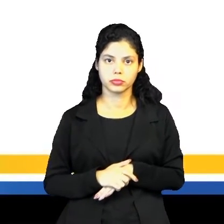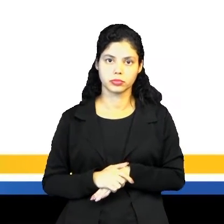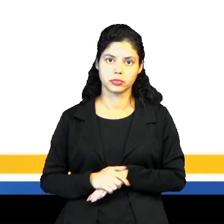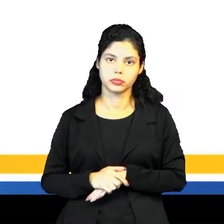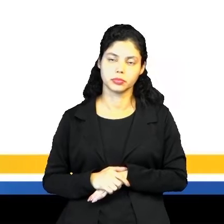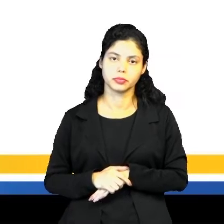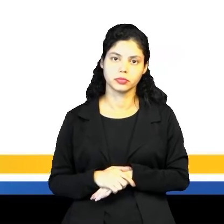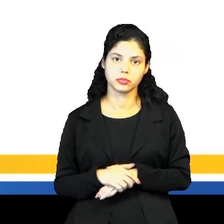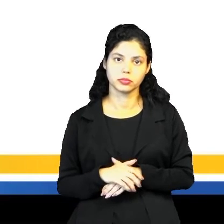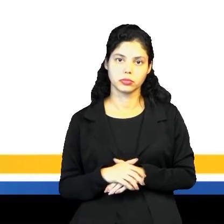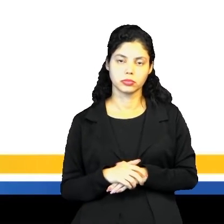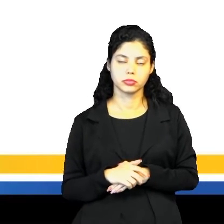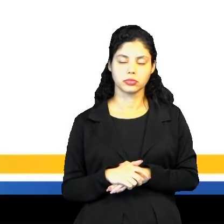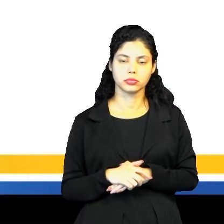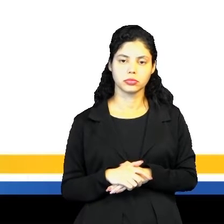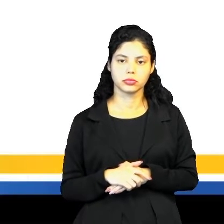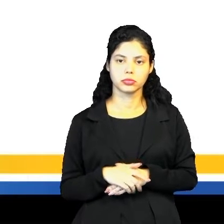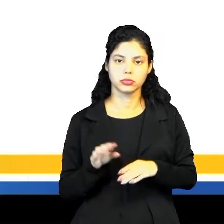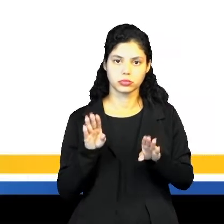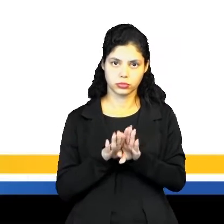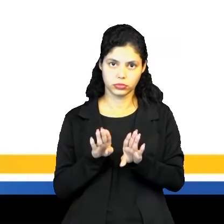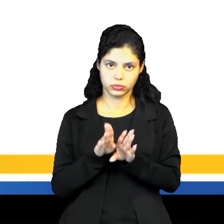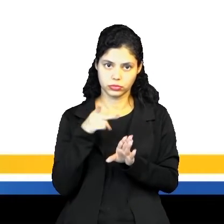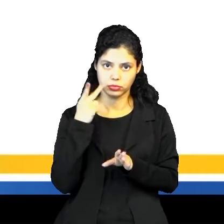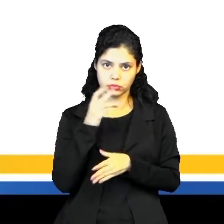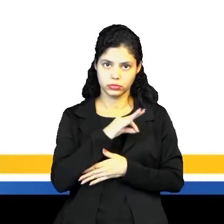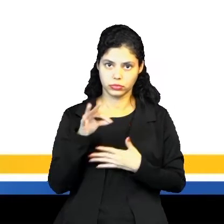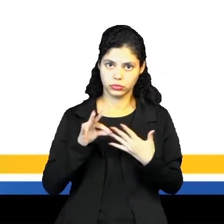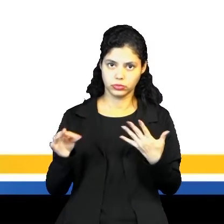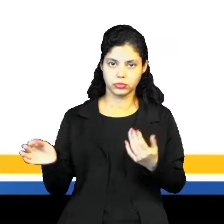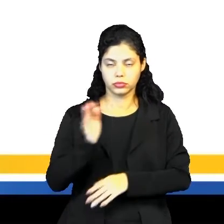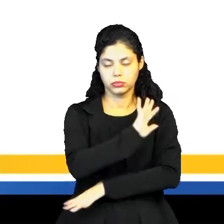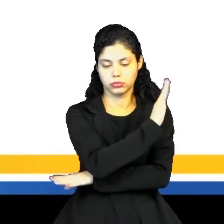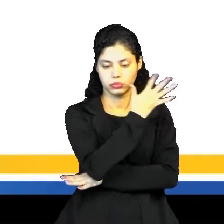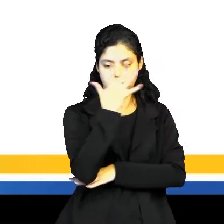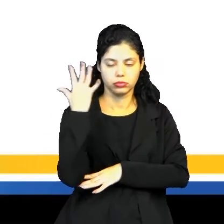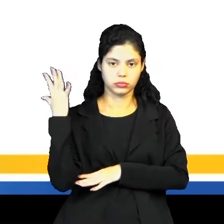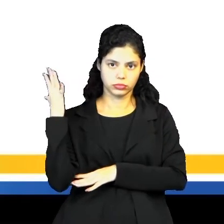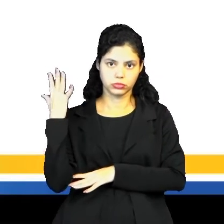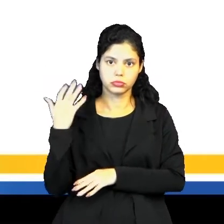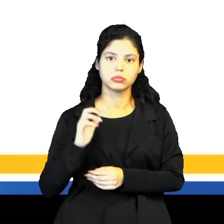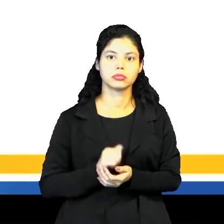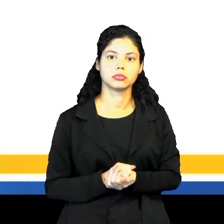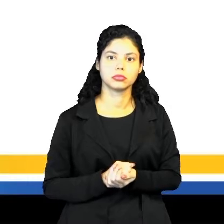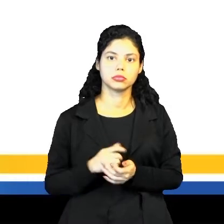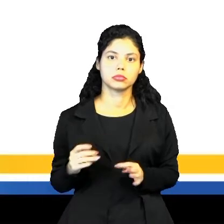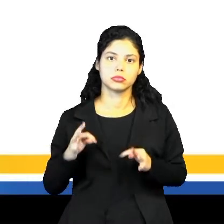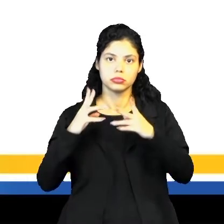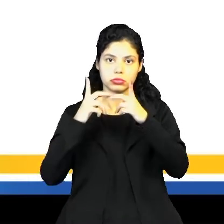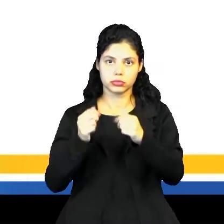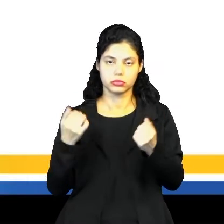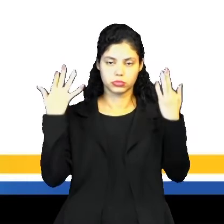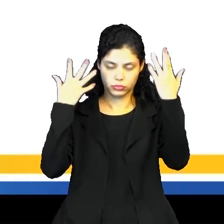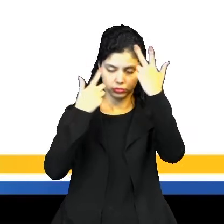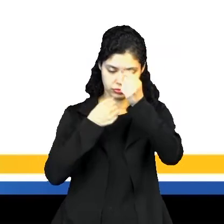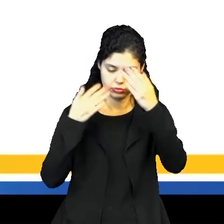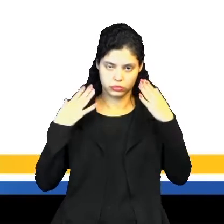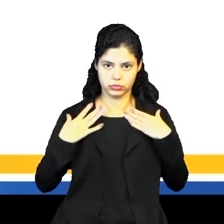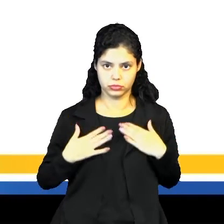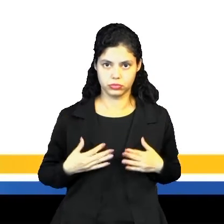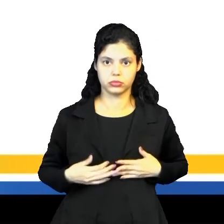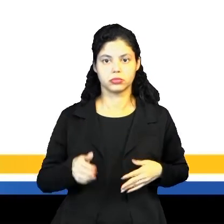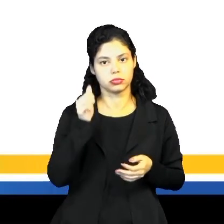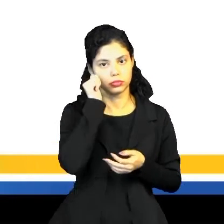né? E aí ele fala também, né, dos elementos da natureza que cercam toda essa beleza feminina,